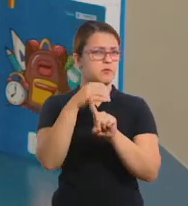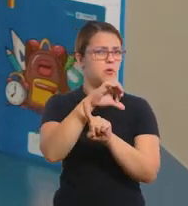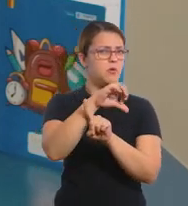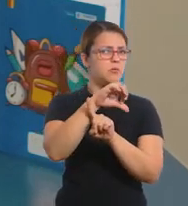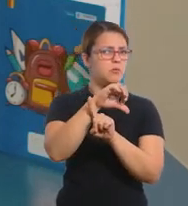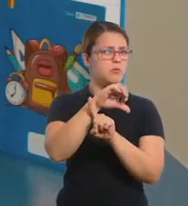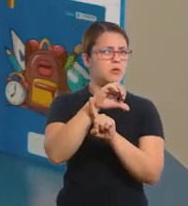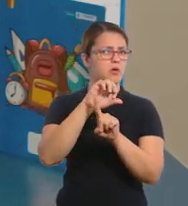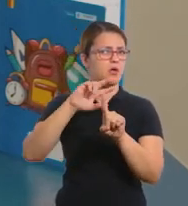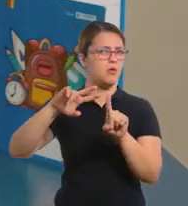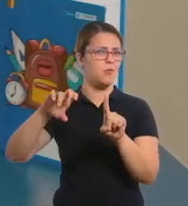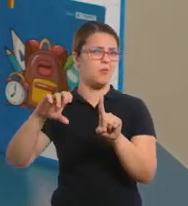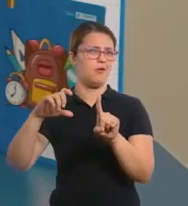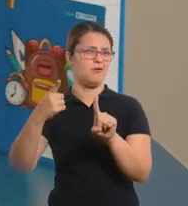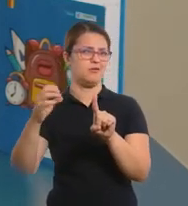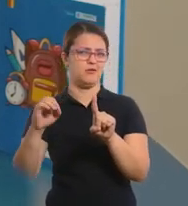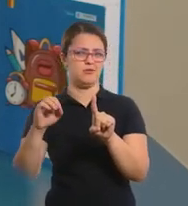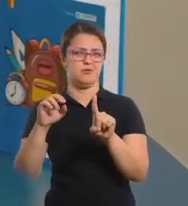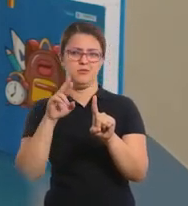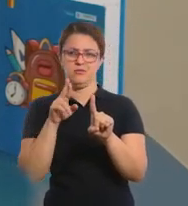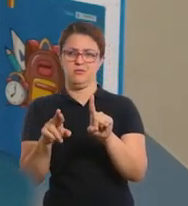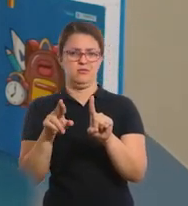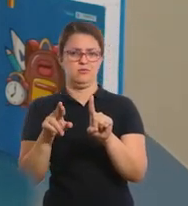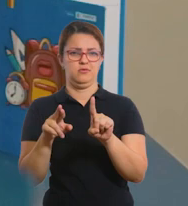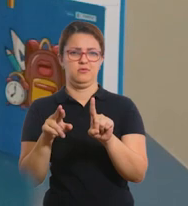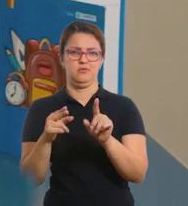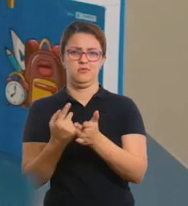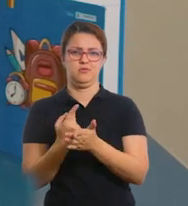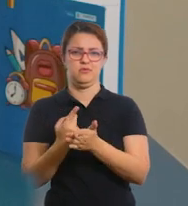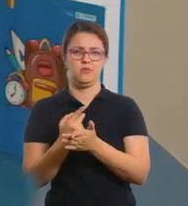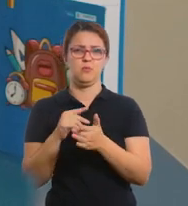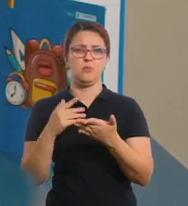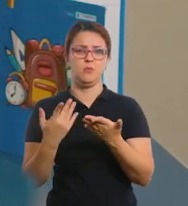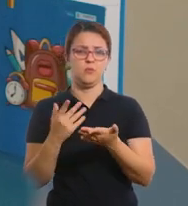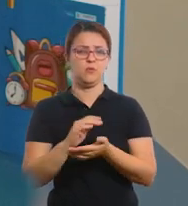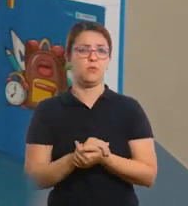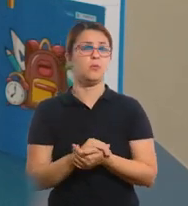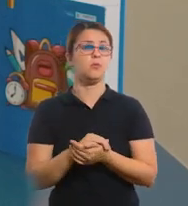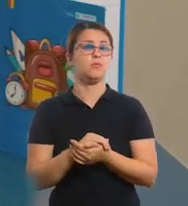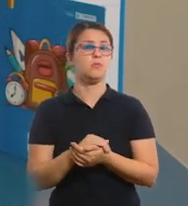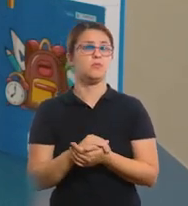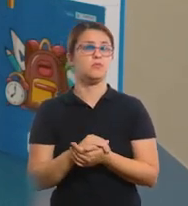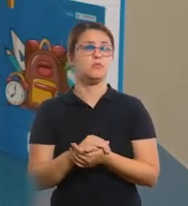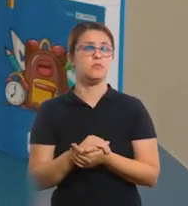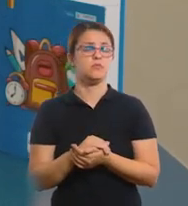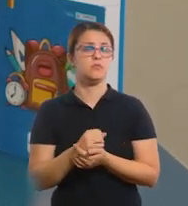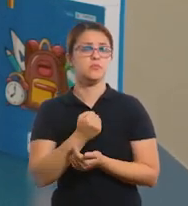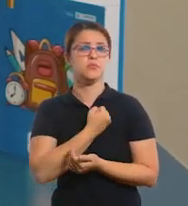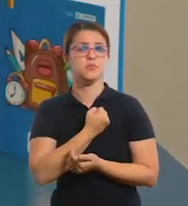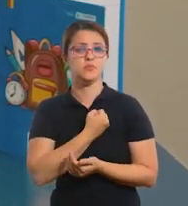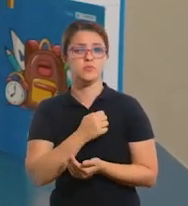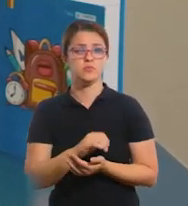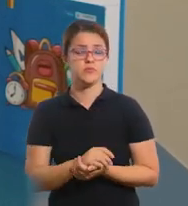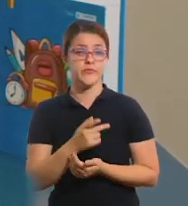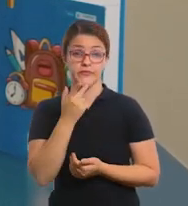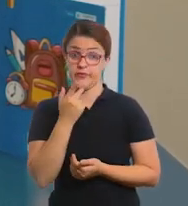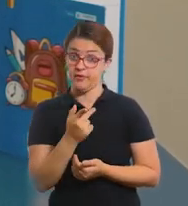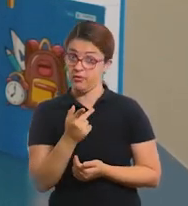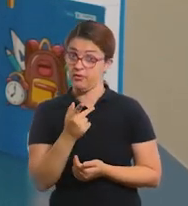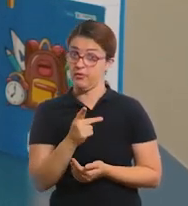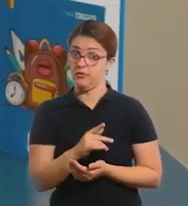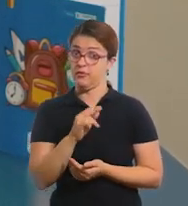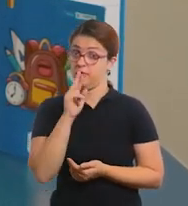nove mais um que dá 10 e não é o resultado que está aqui então o número aqui só pode ser o